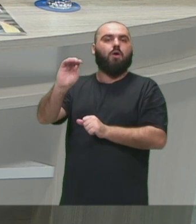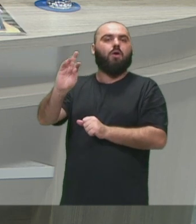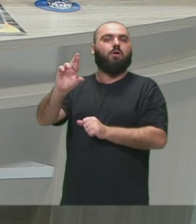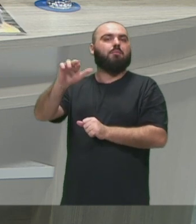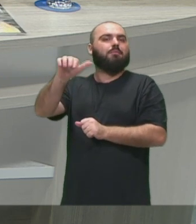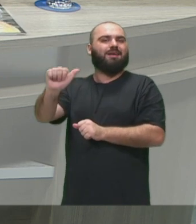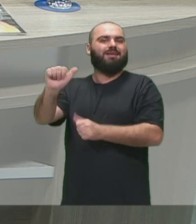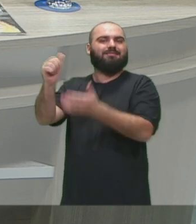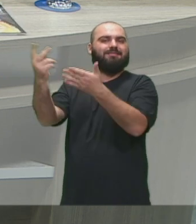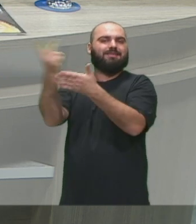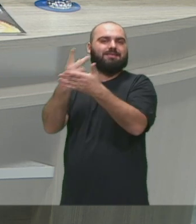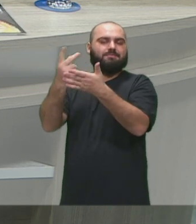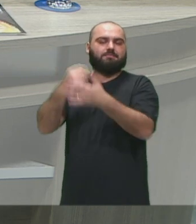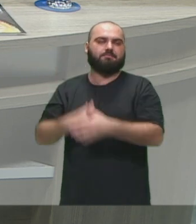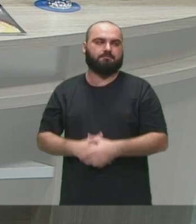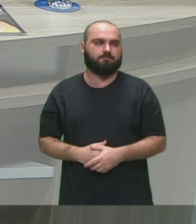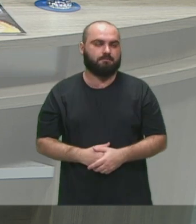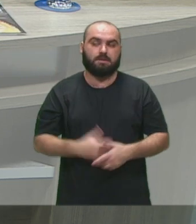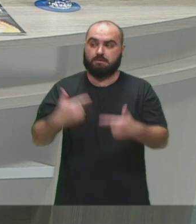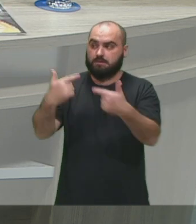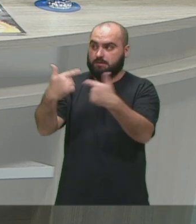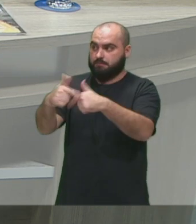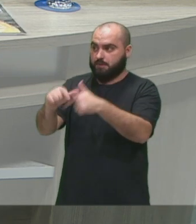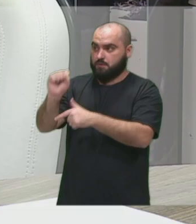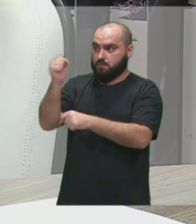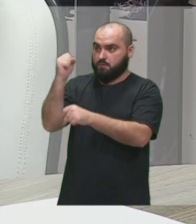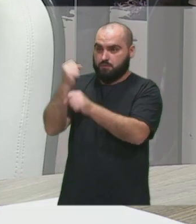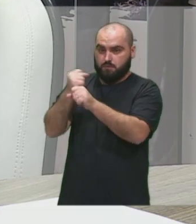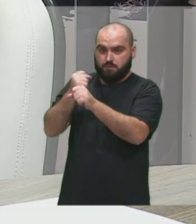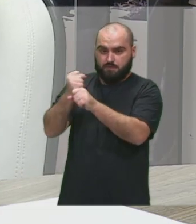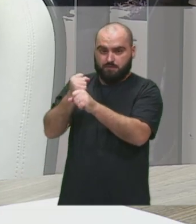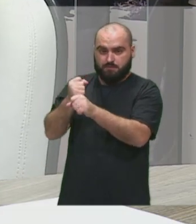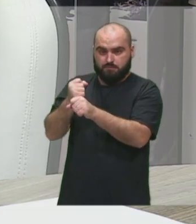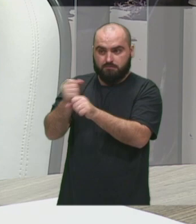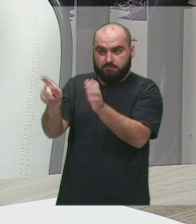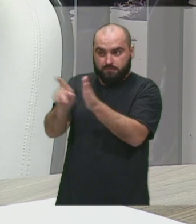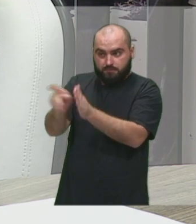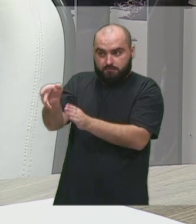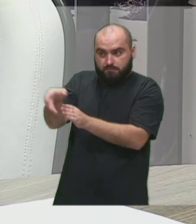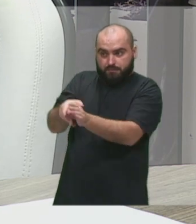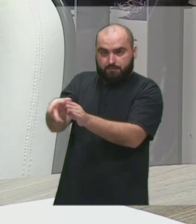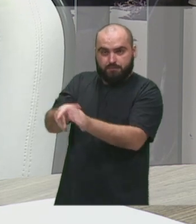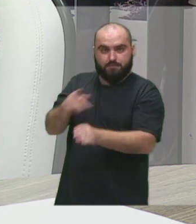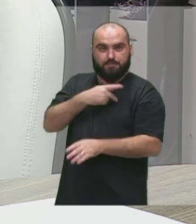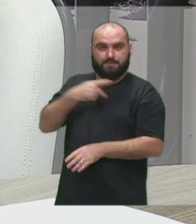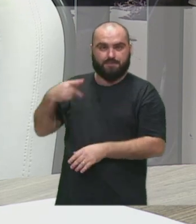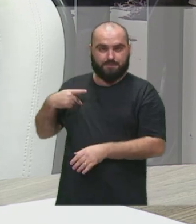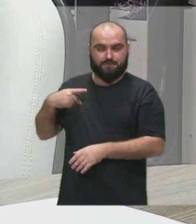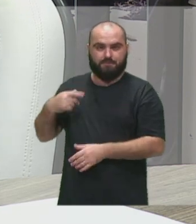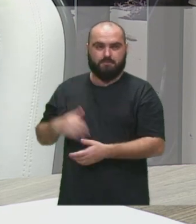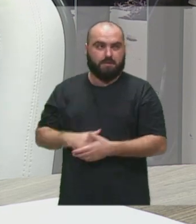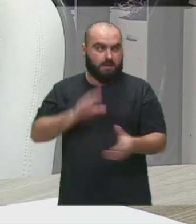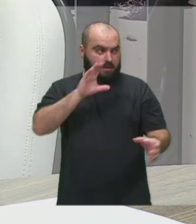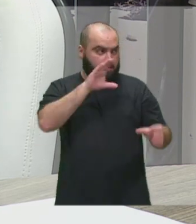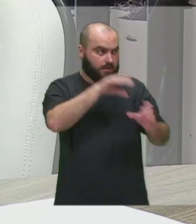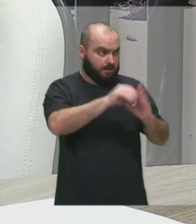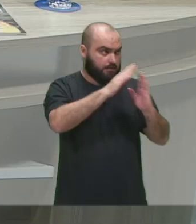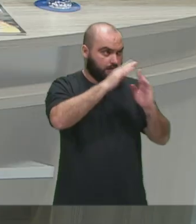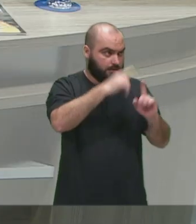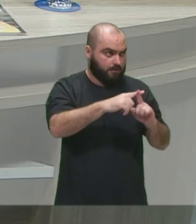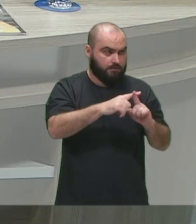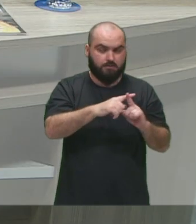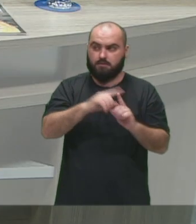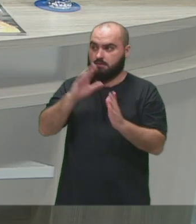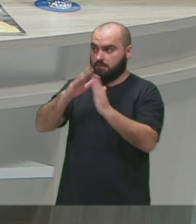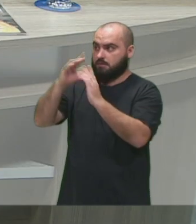trabalhei durante 8 anos com aconselhamento pastoral. Eu ouvi histórias dentro da igreja. Da